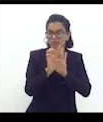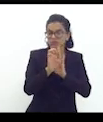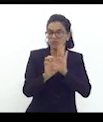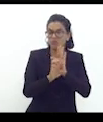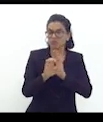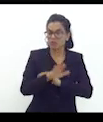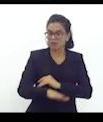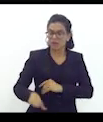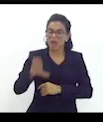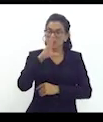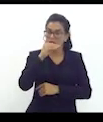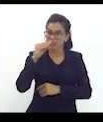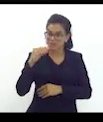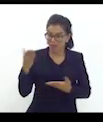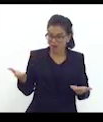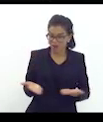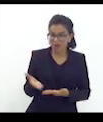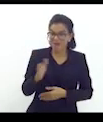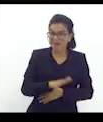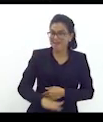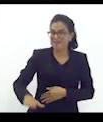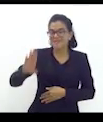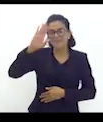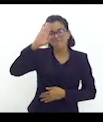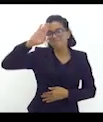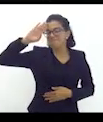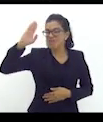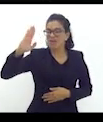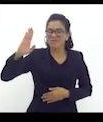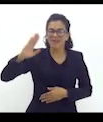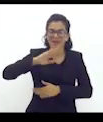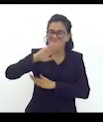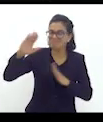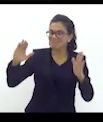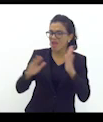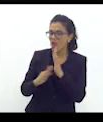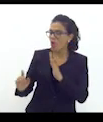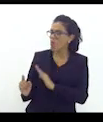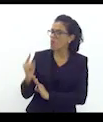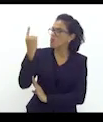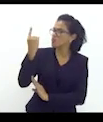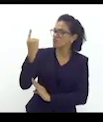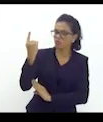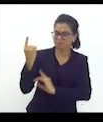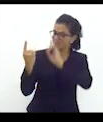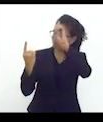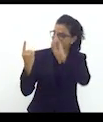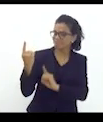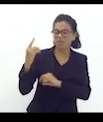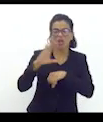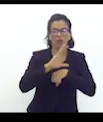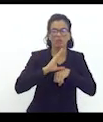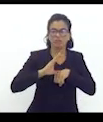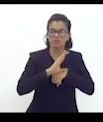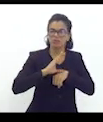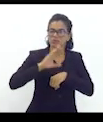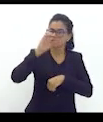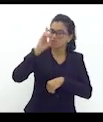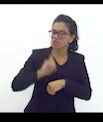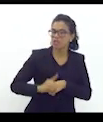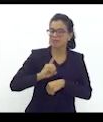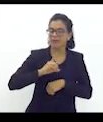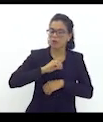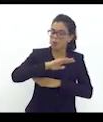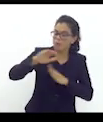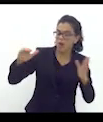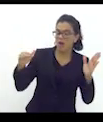do Adolescente. A criança é prioridade absoluta, é o único sujeito de direito que a Constituição Federal coloca como